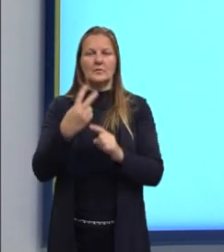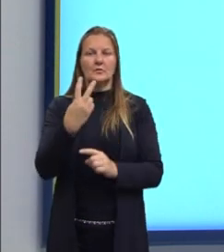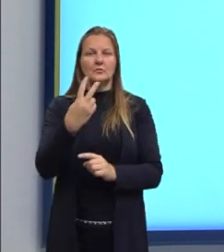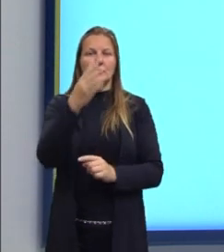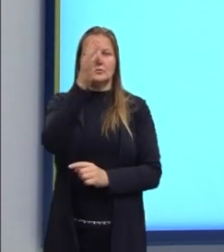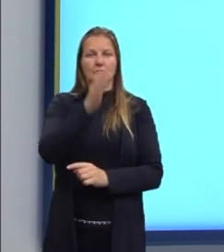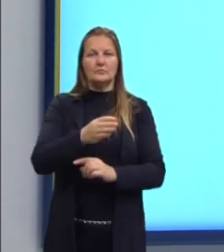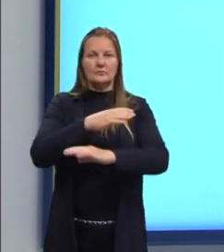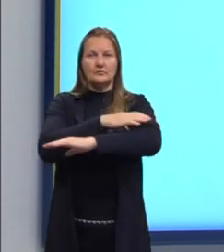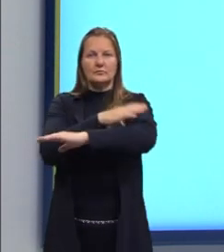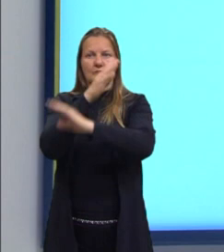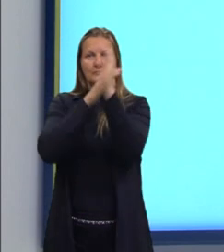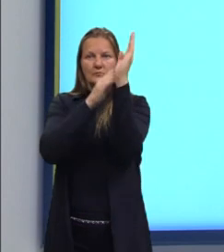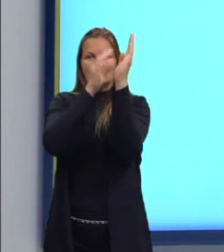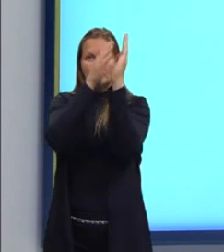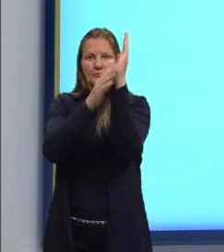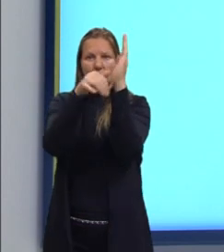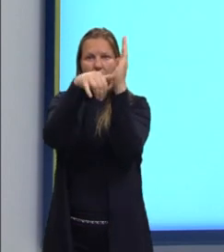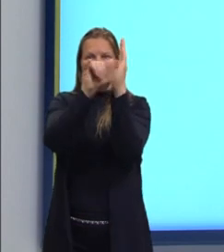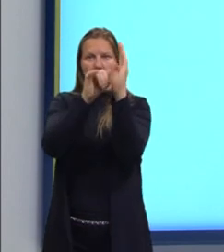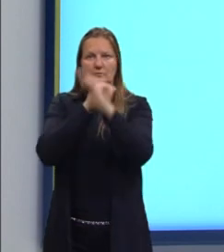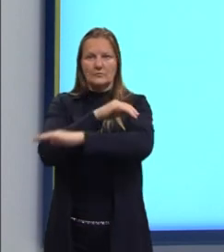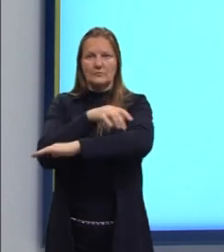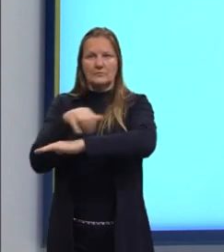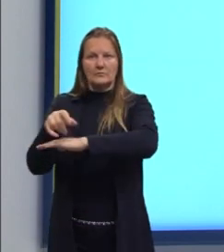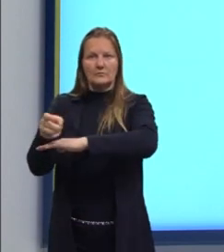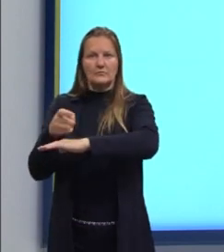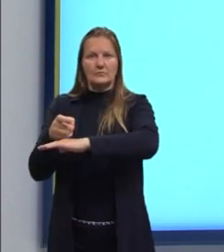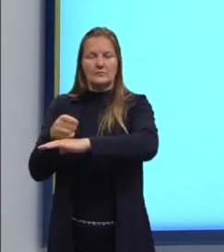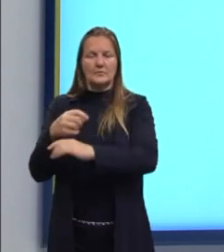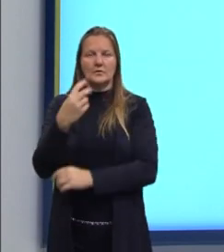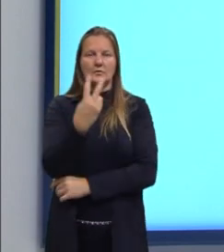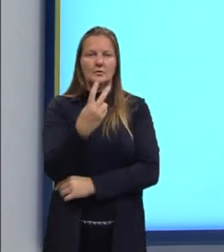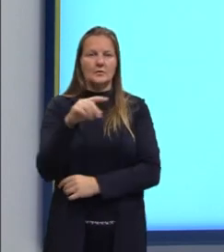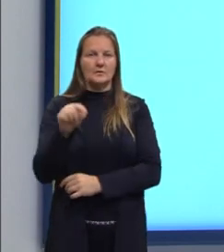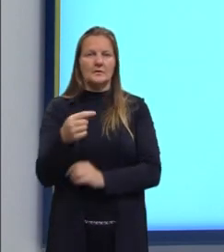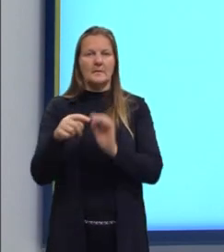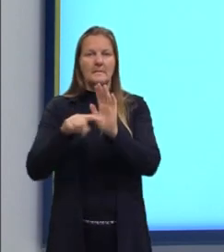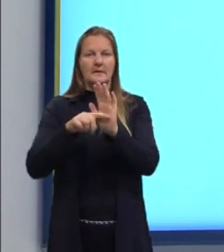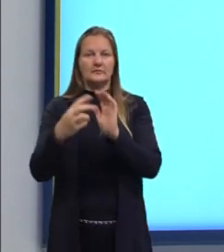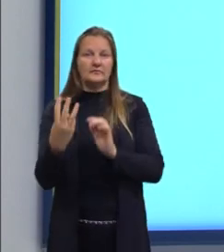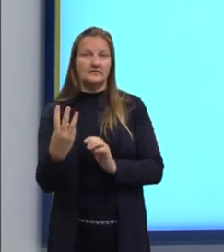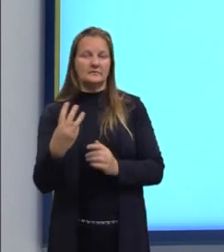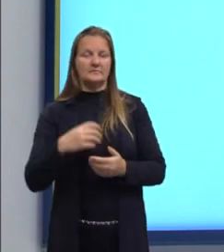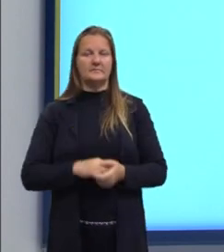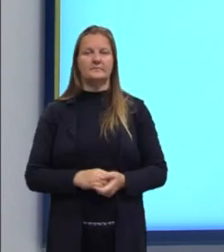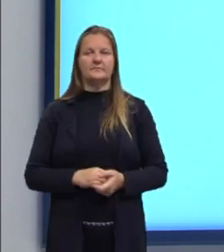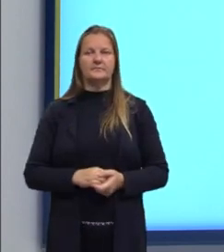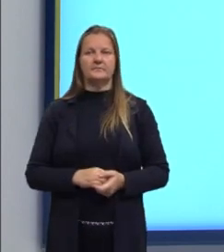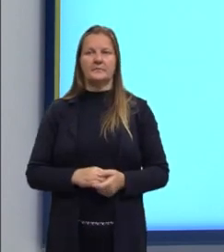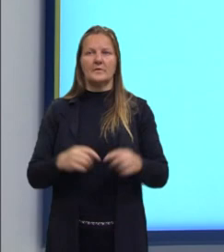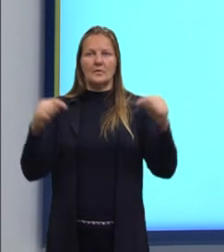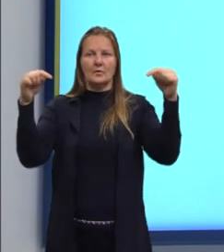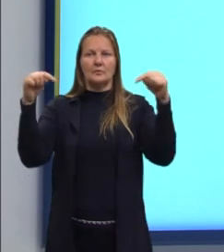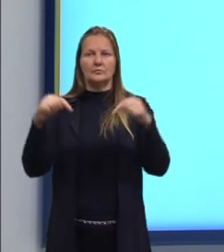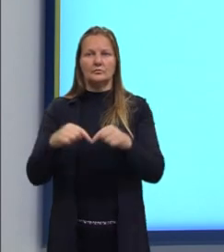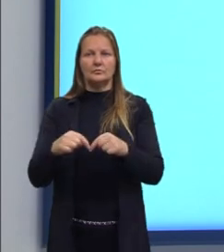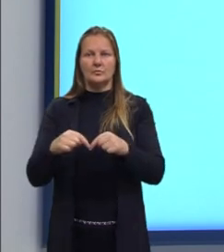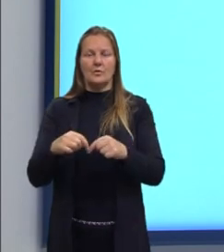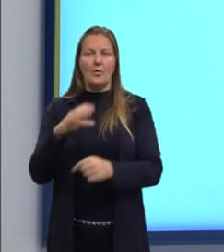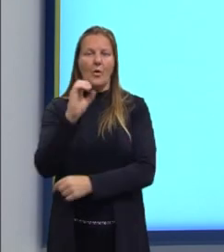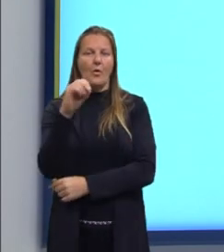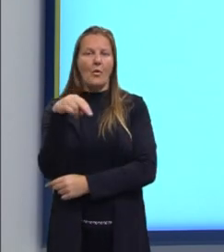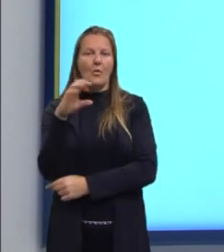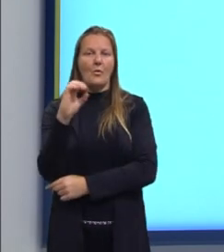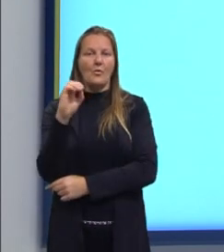é justamente o par ordenado 2 e -3 a gente pode até falar então que essas retas são concorrentes né